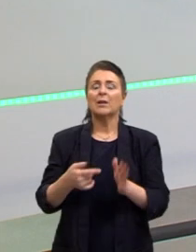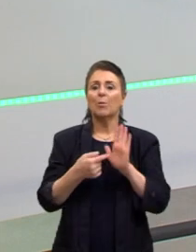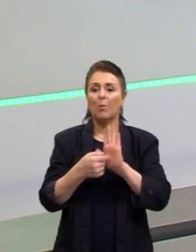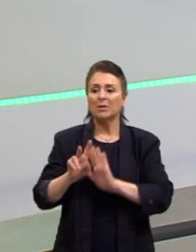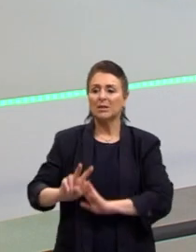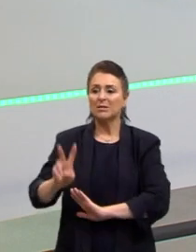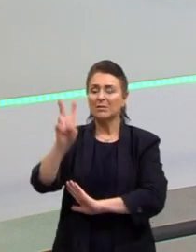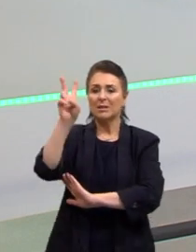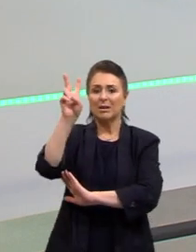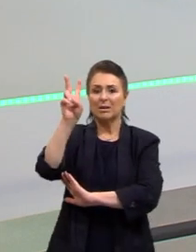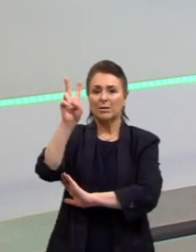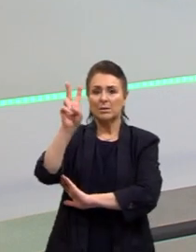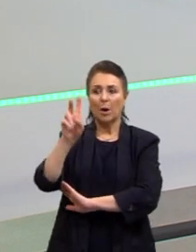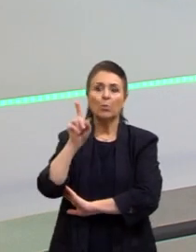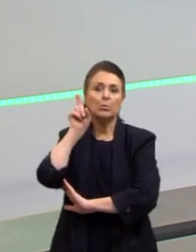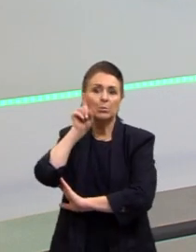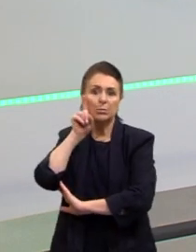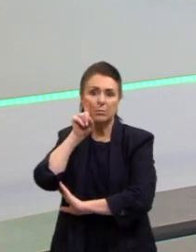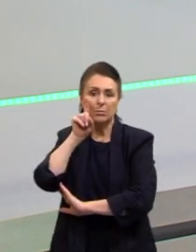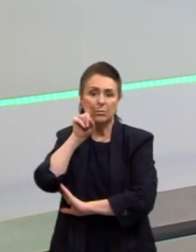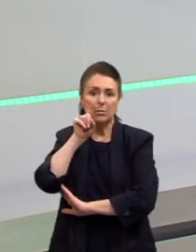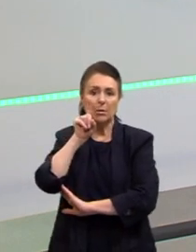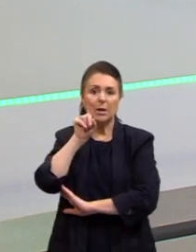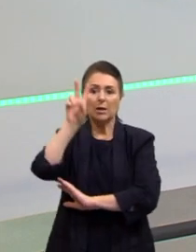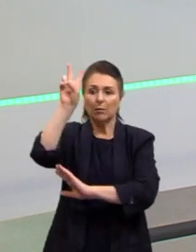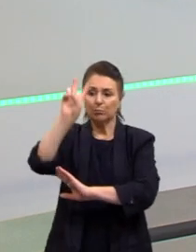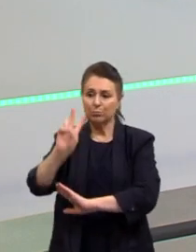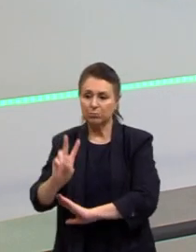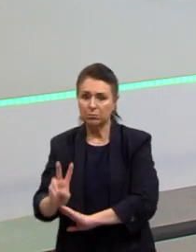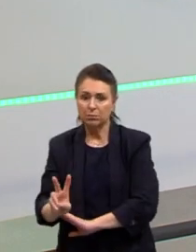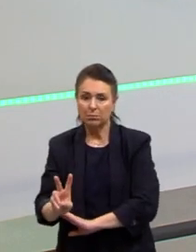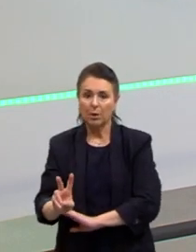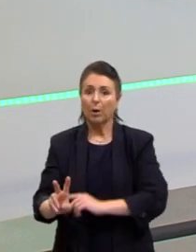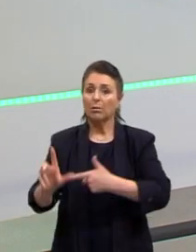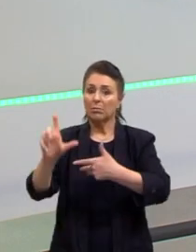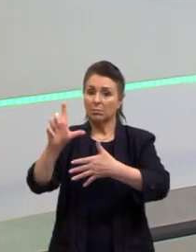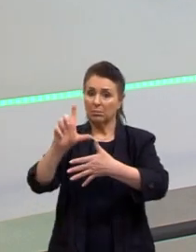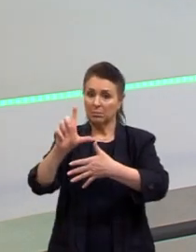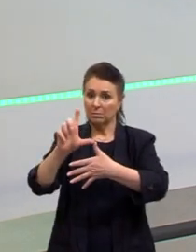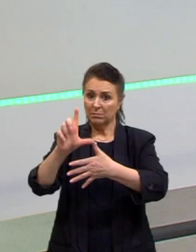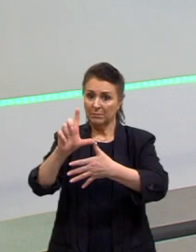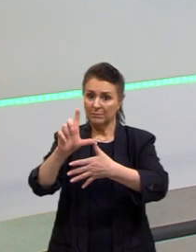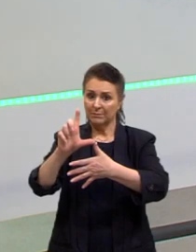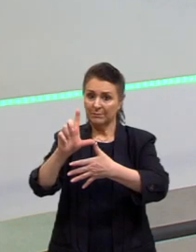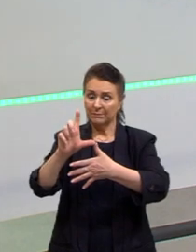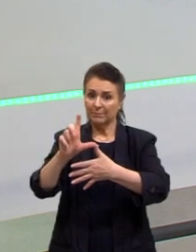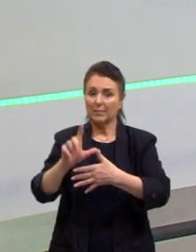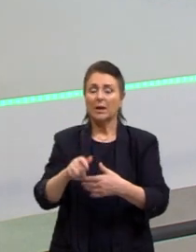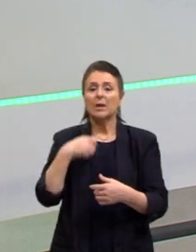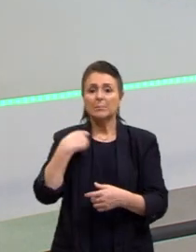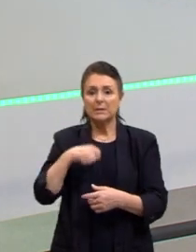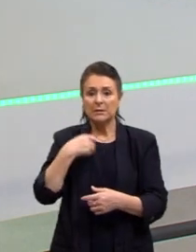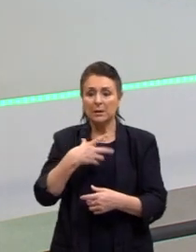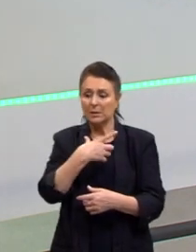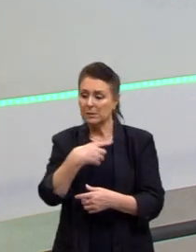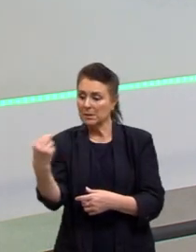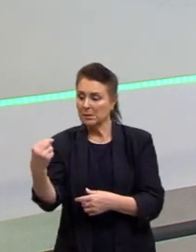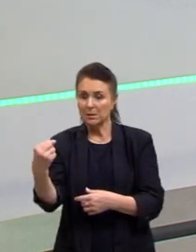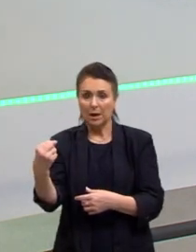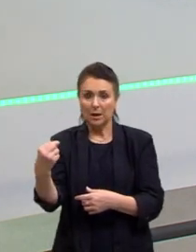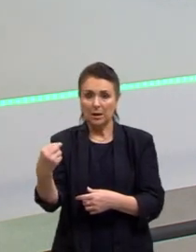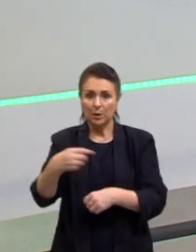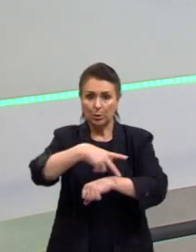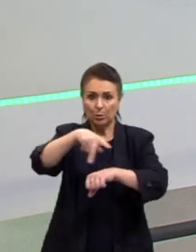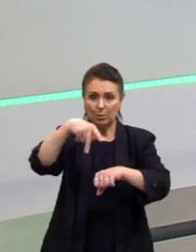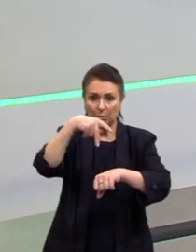a desvalorização do que Latino né a necessidade de sair da sua terra em busca